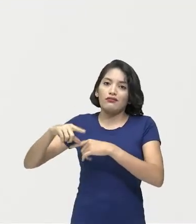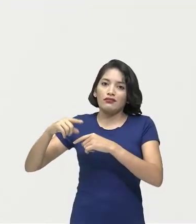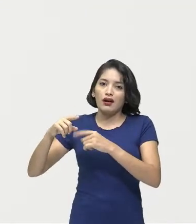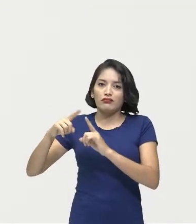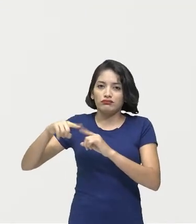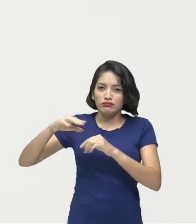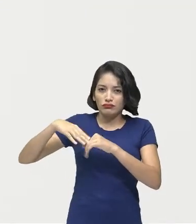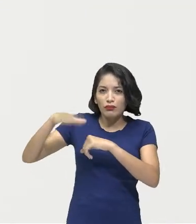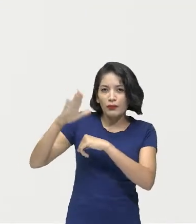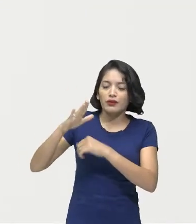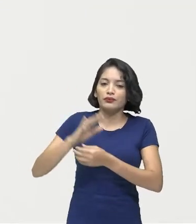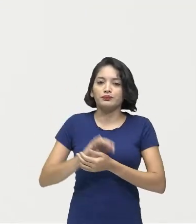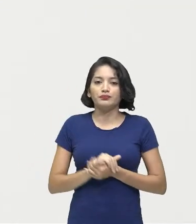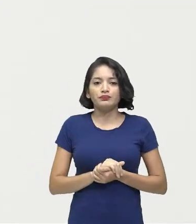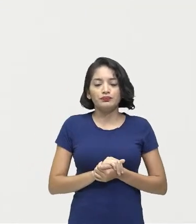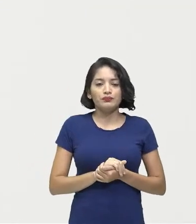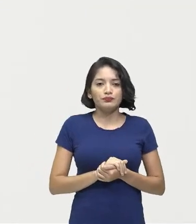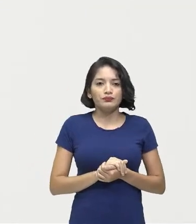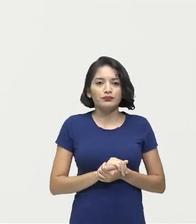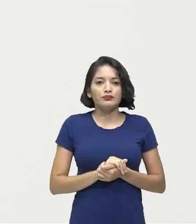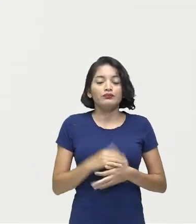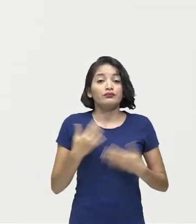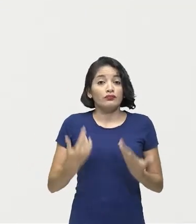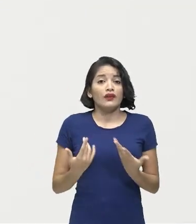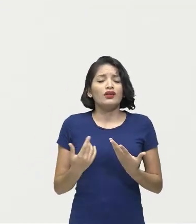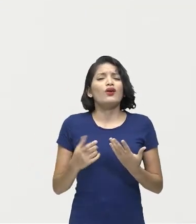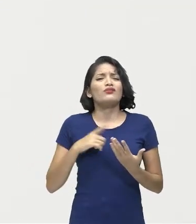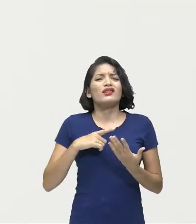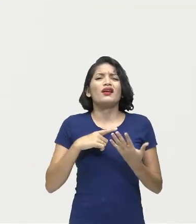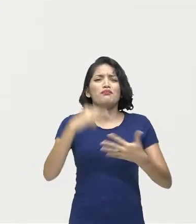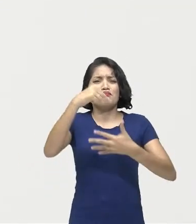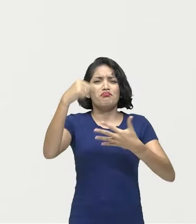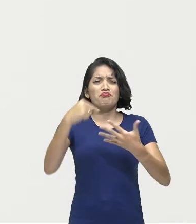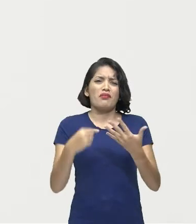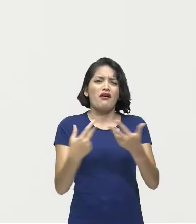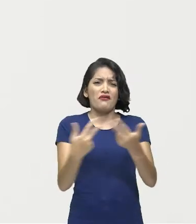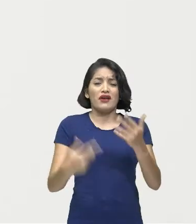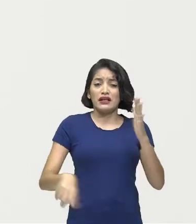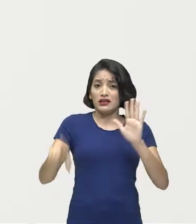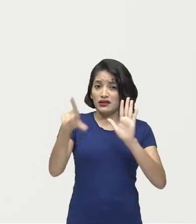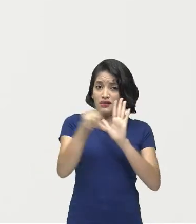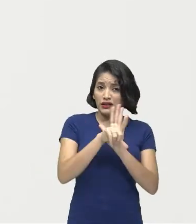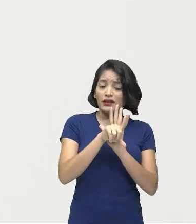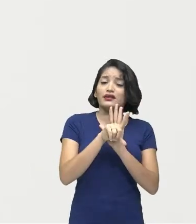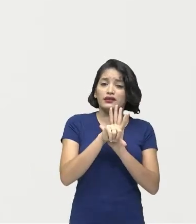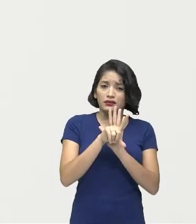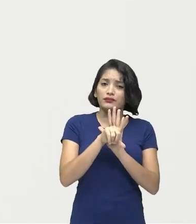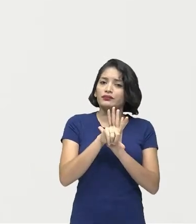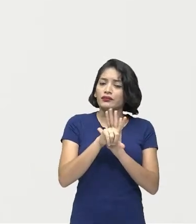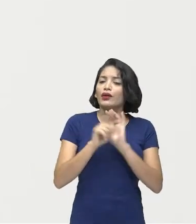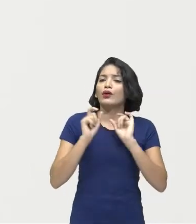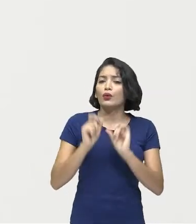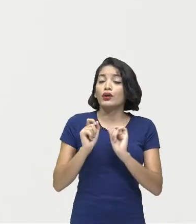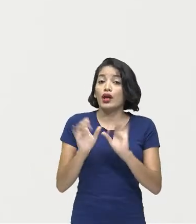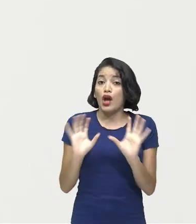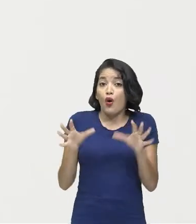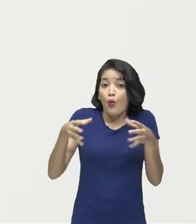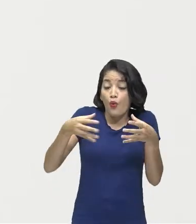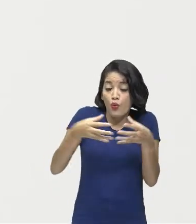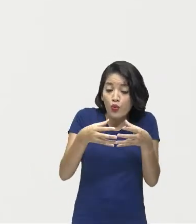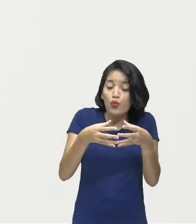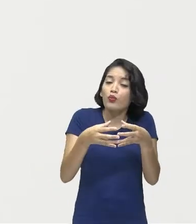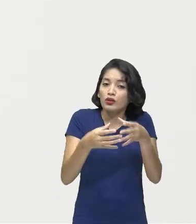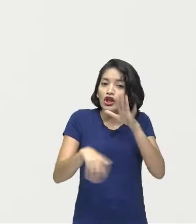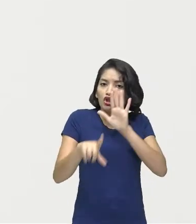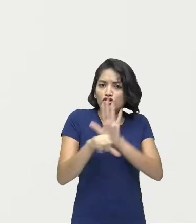Nós vamos ter, então, as leis intoleráveis. Essas leis intoleráveis eram um conjunto de leis